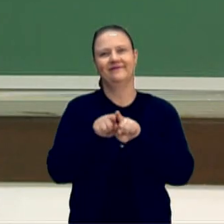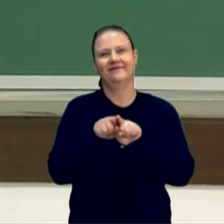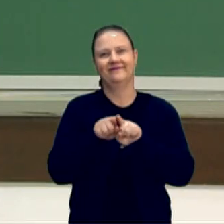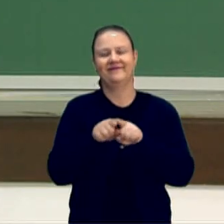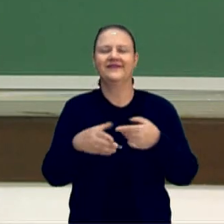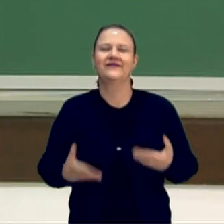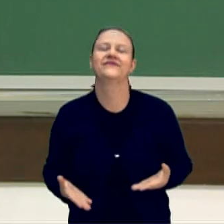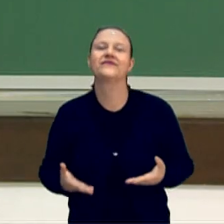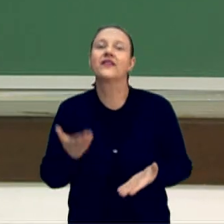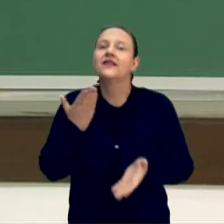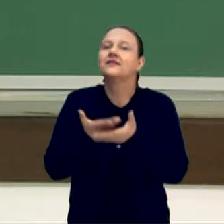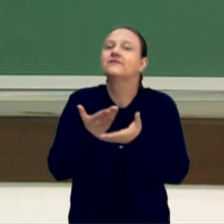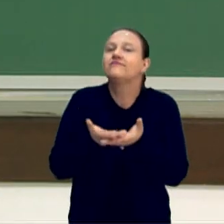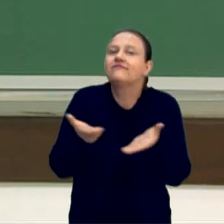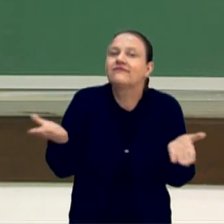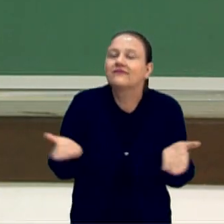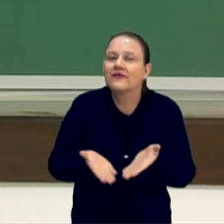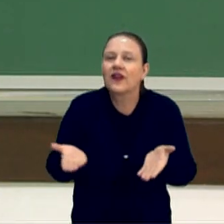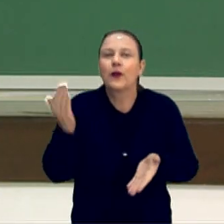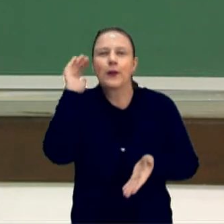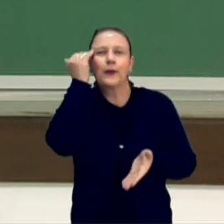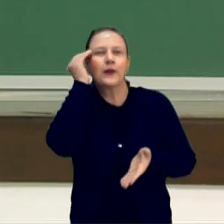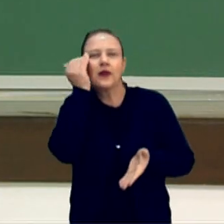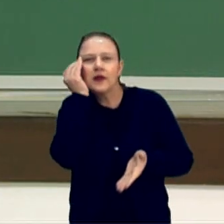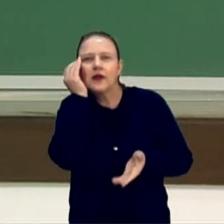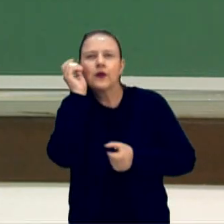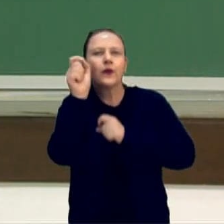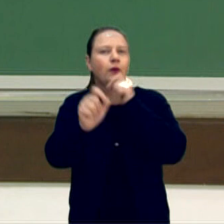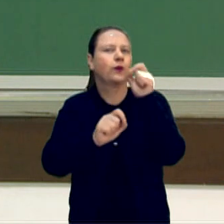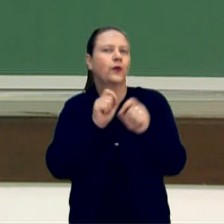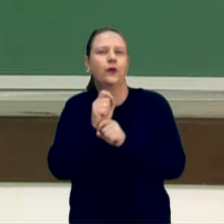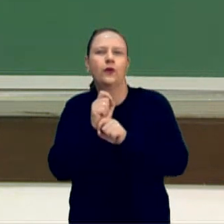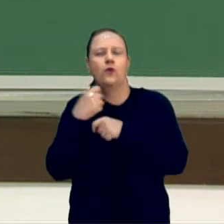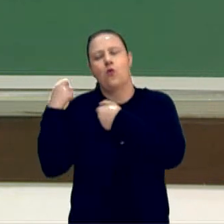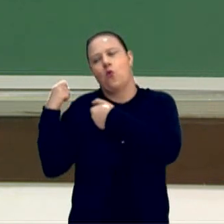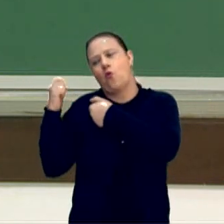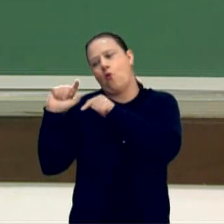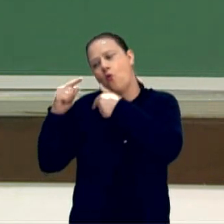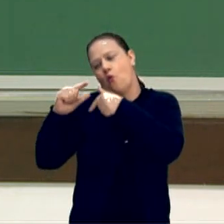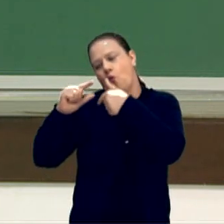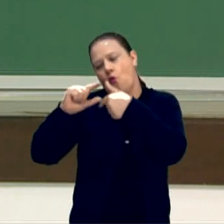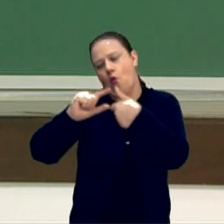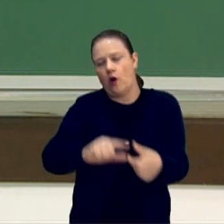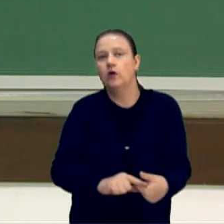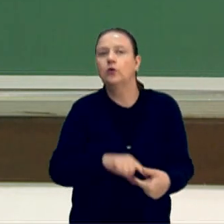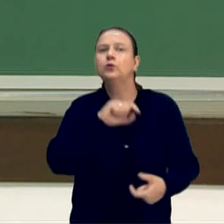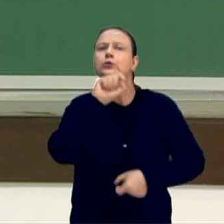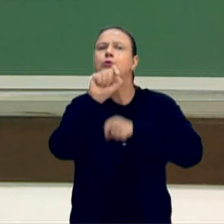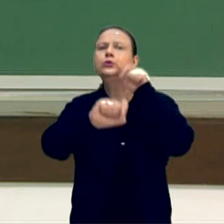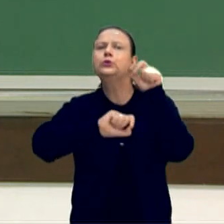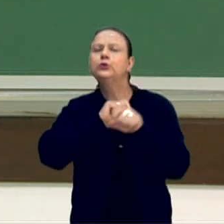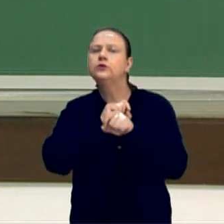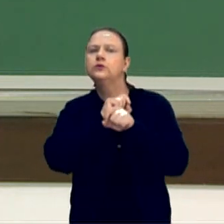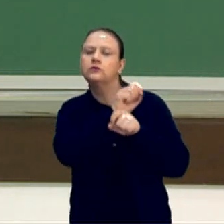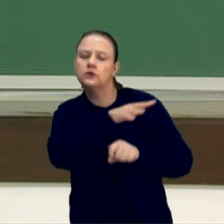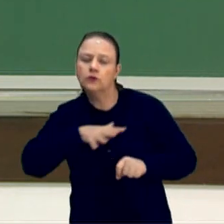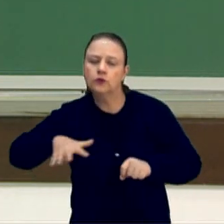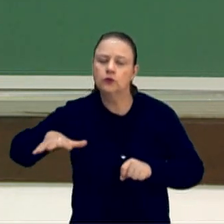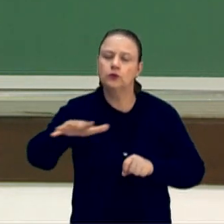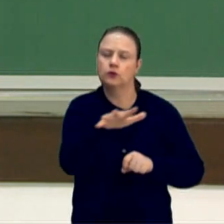Gente, a aula de hoje, nós entendemos que a herança da construção, da formação do espaço